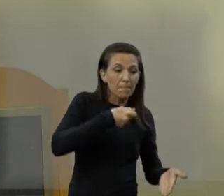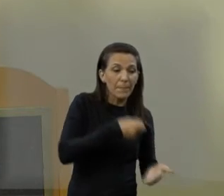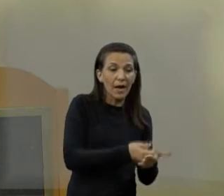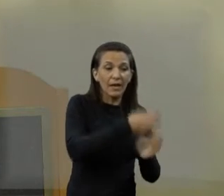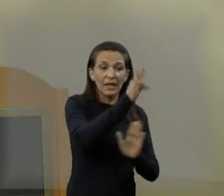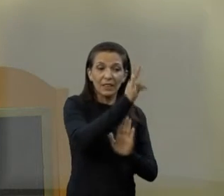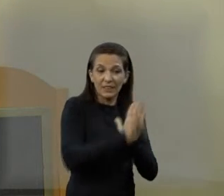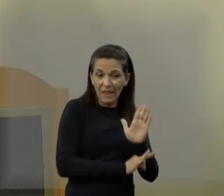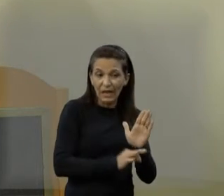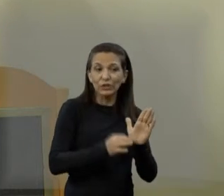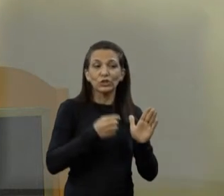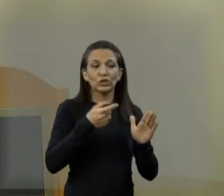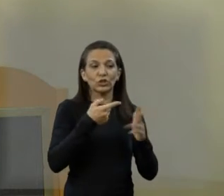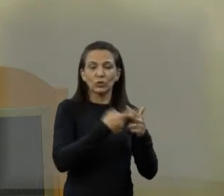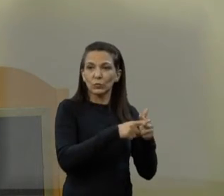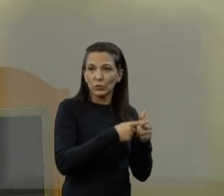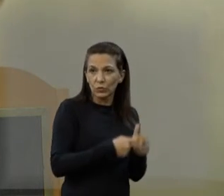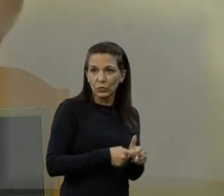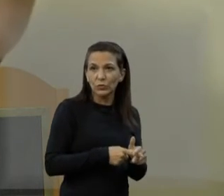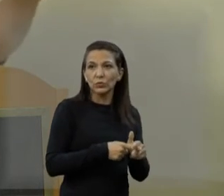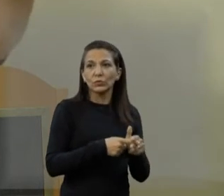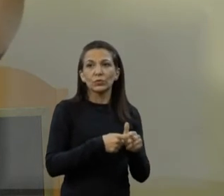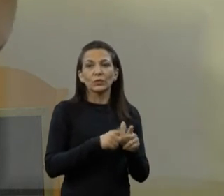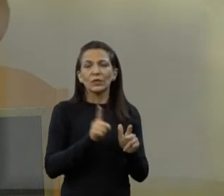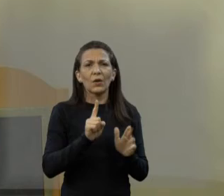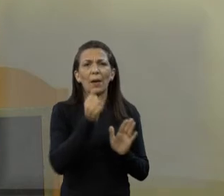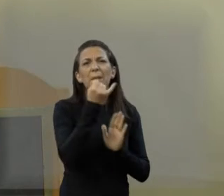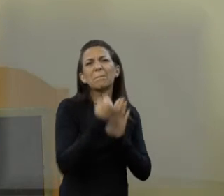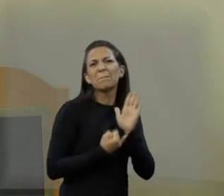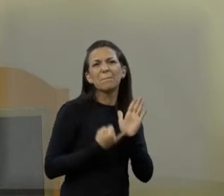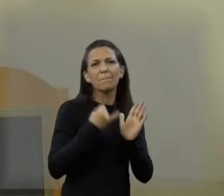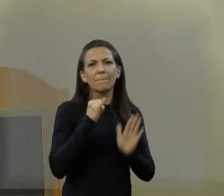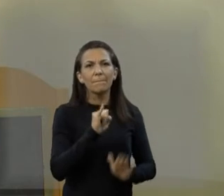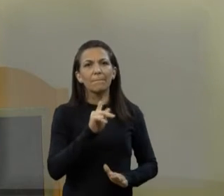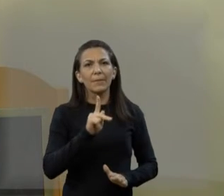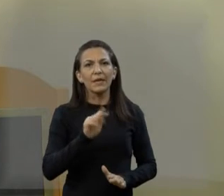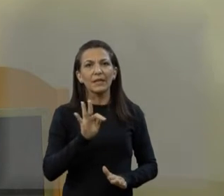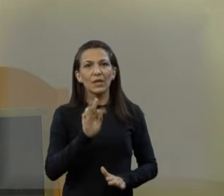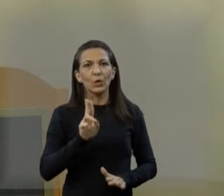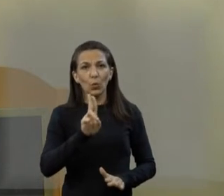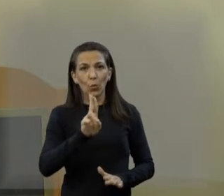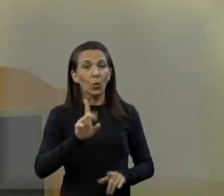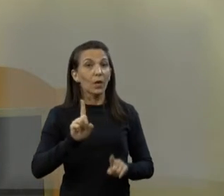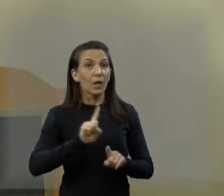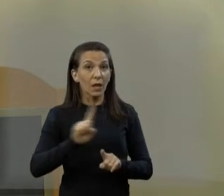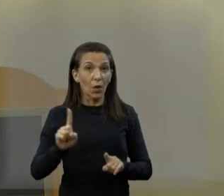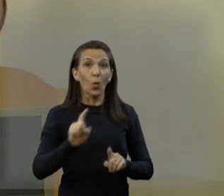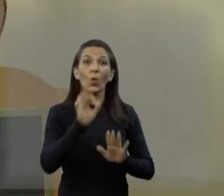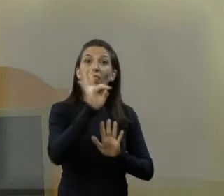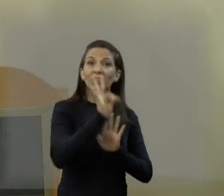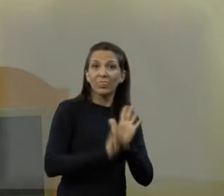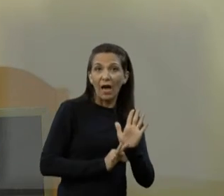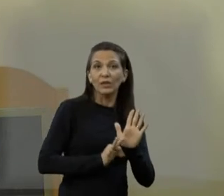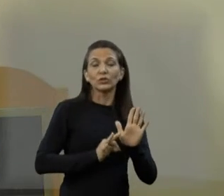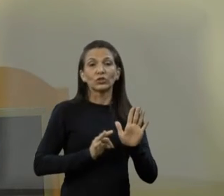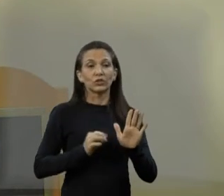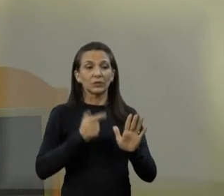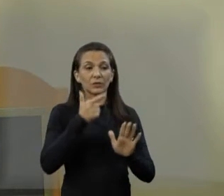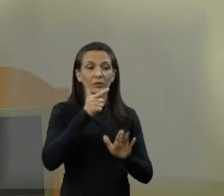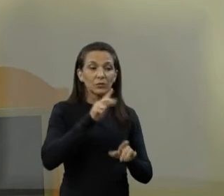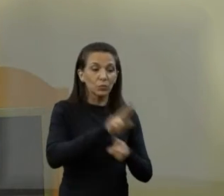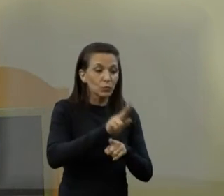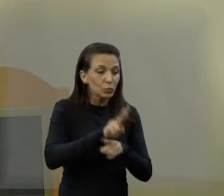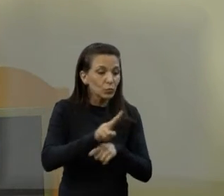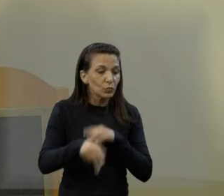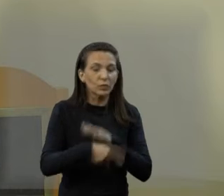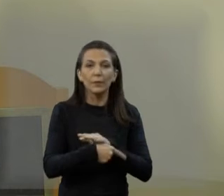pagar uma taxa de manutenção que não é o IPTU tá não é um up e de manutenção e